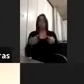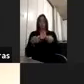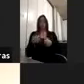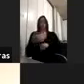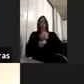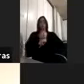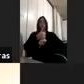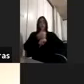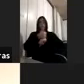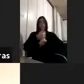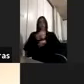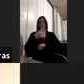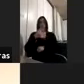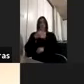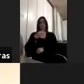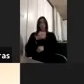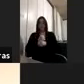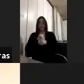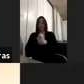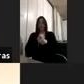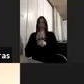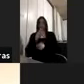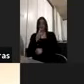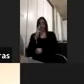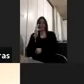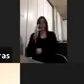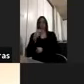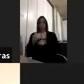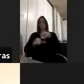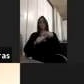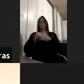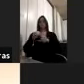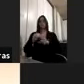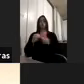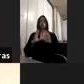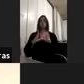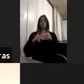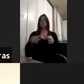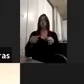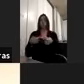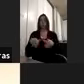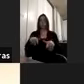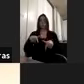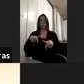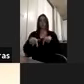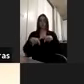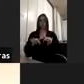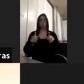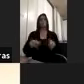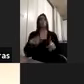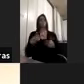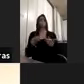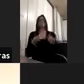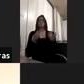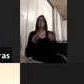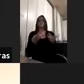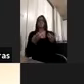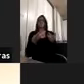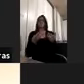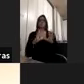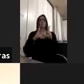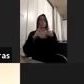anos, estrategicamente, e os trabalhadores podem perceberam isso ao longo desses 2 anos, porque tudo começou